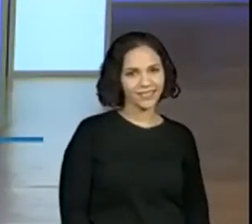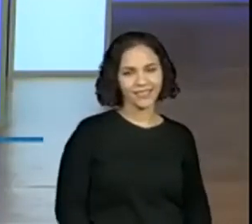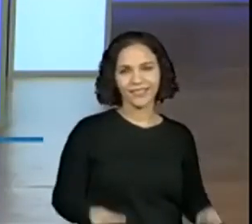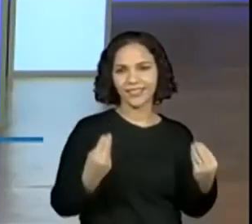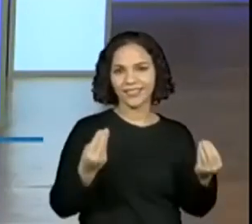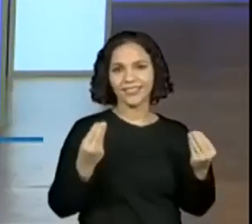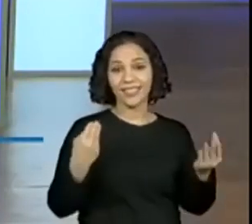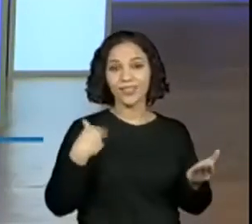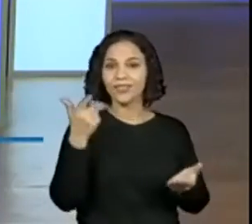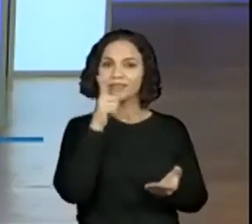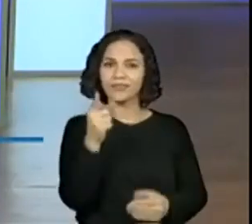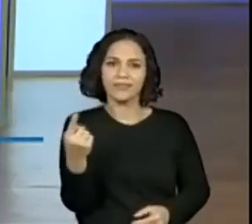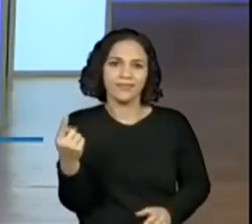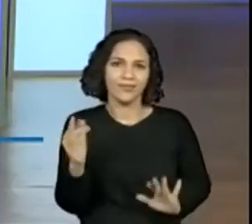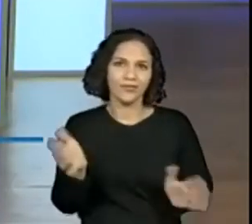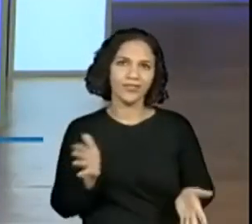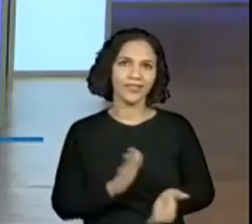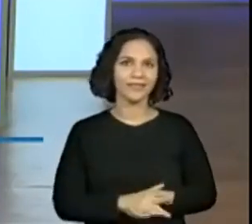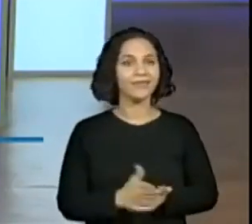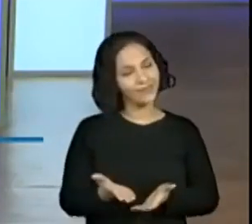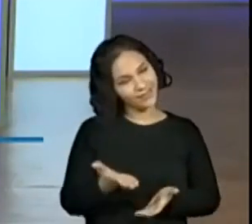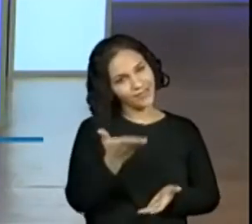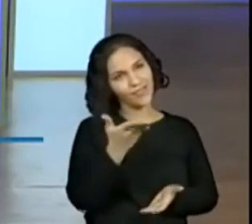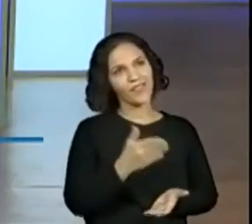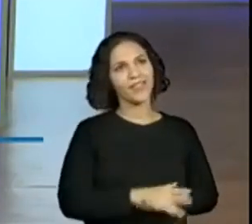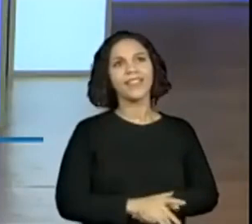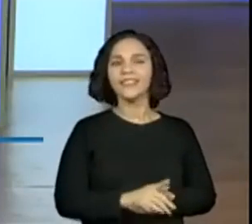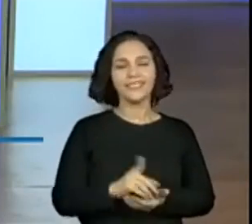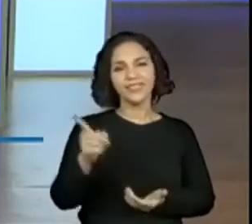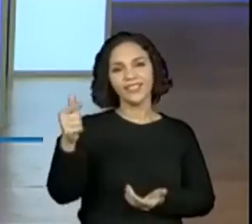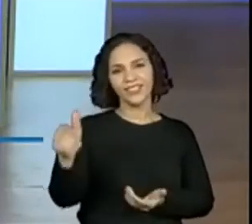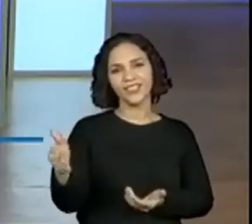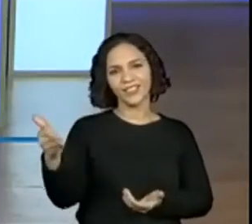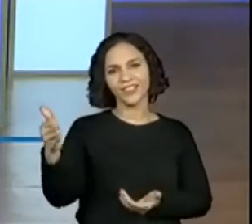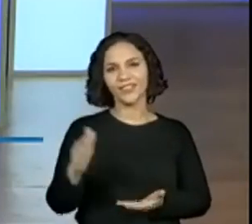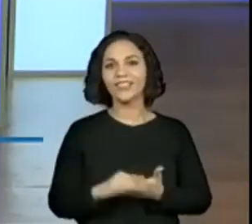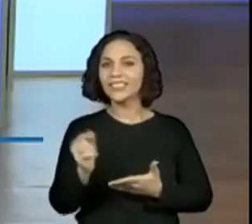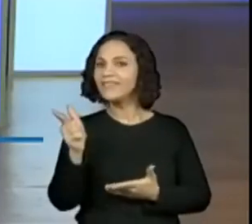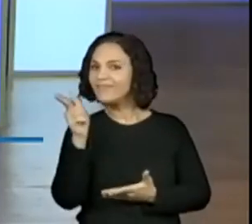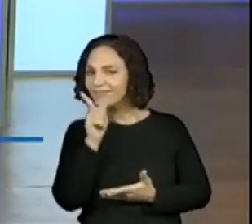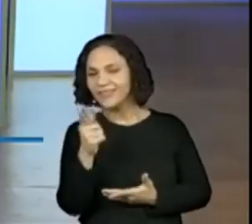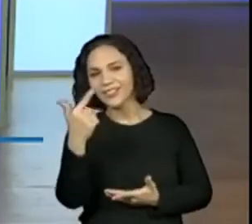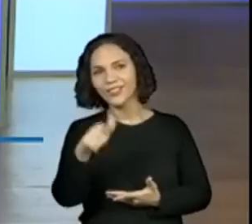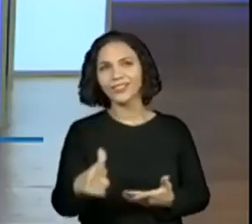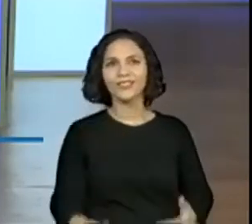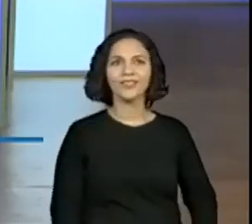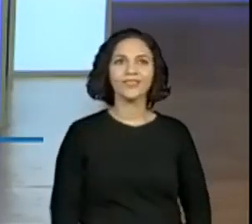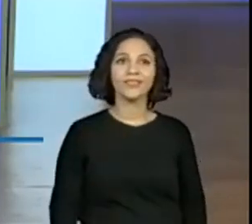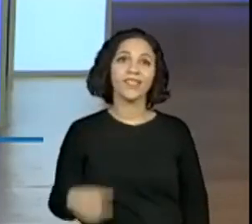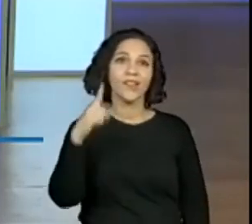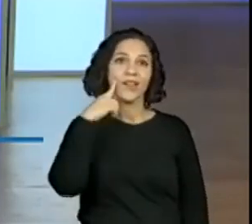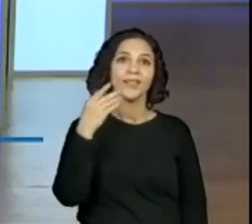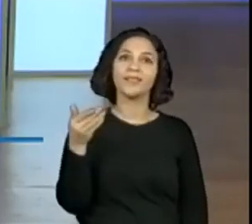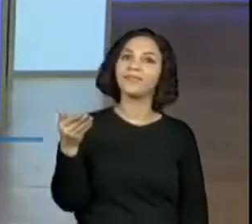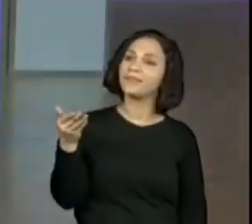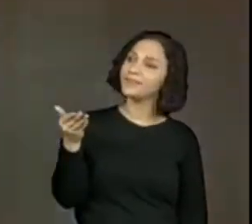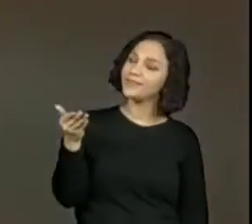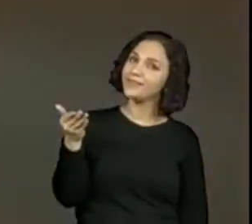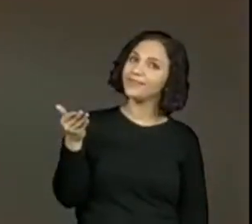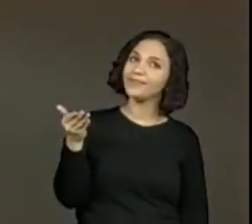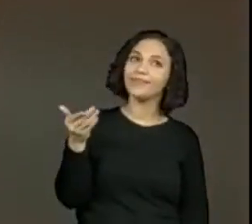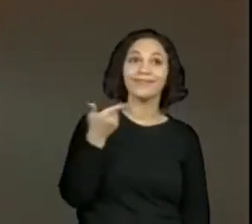eu já ganhei um aqui foi sua vez ou eu vou de novo tirou buraquinho vamos lá então eu peguei aqui ó